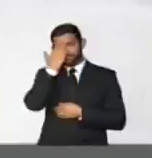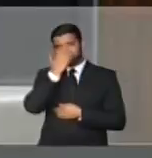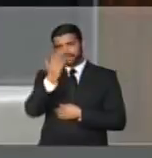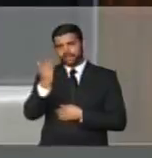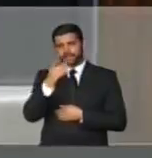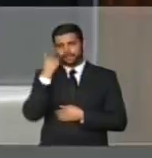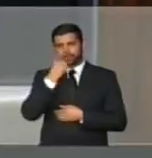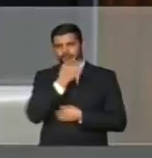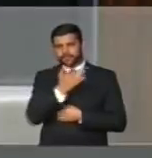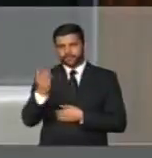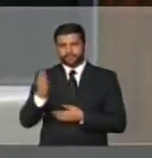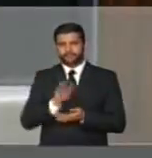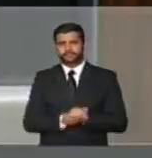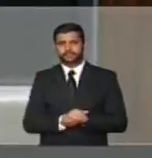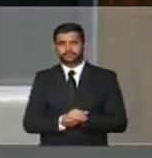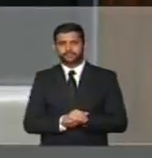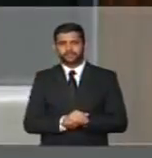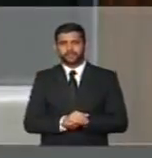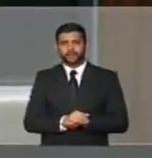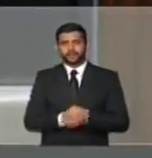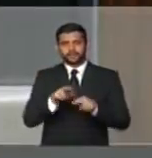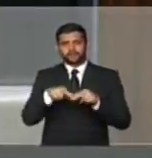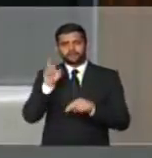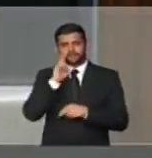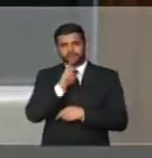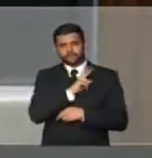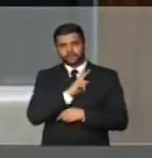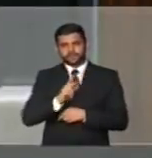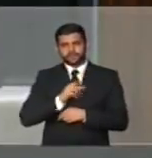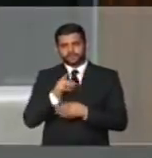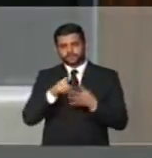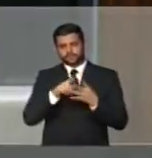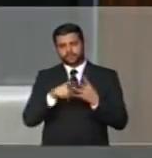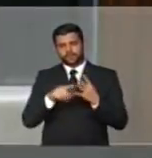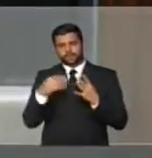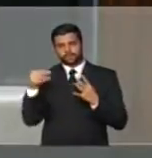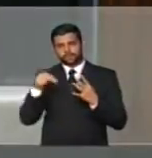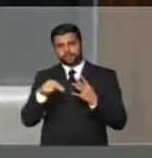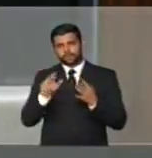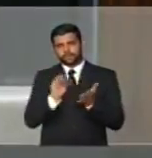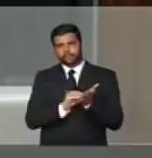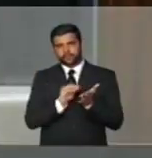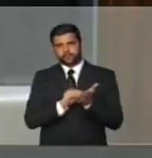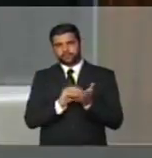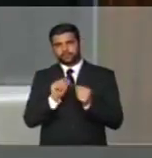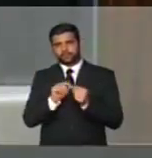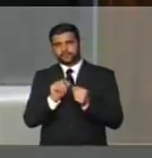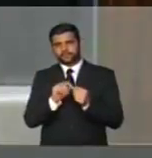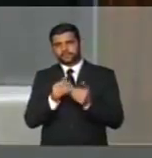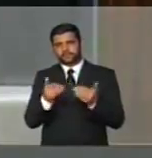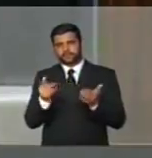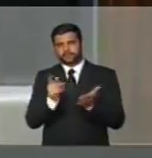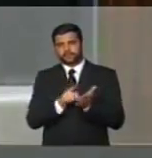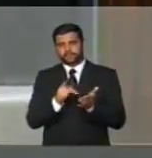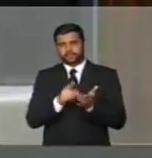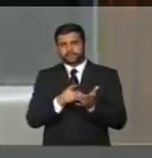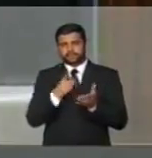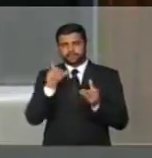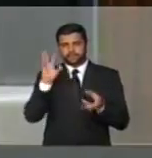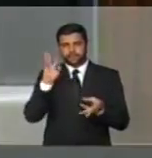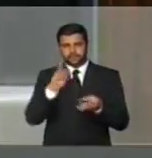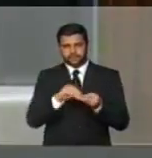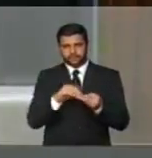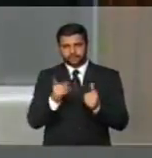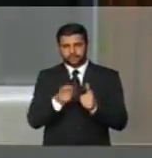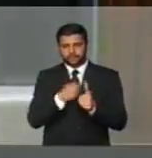eminente deputado. Eu vou, senhor presidente, nesses 4 minutos que faltam, eu vou fazer aqui exatamente um resumo.